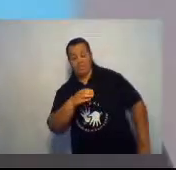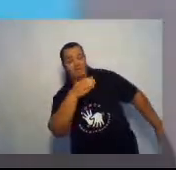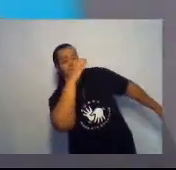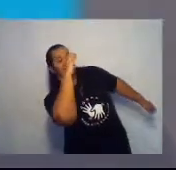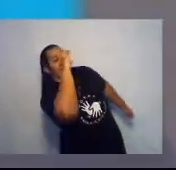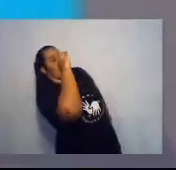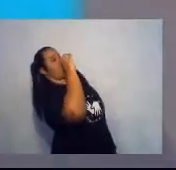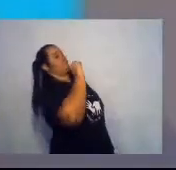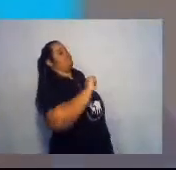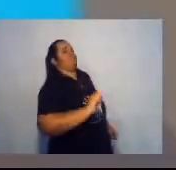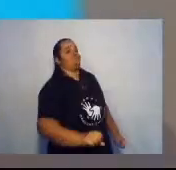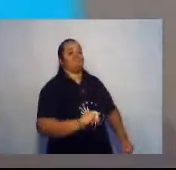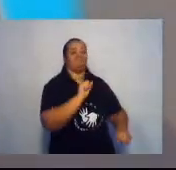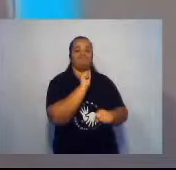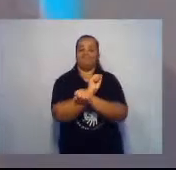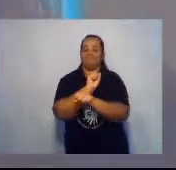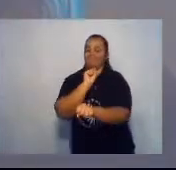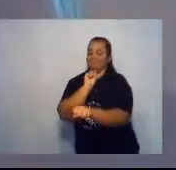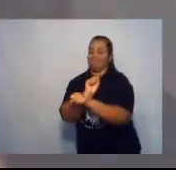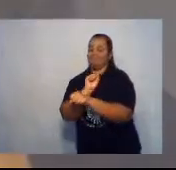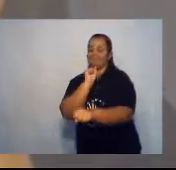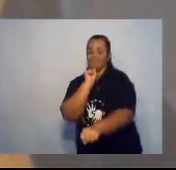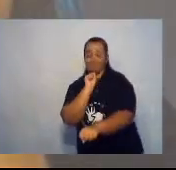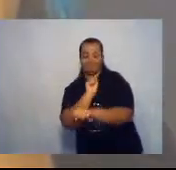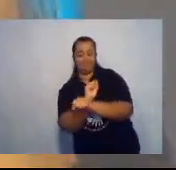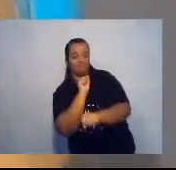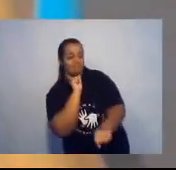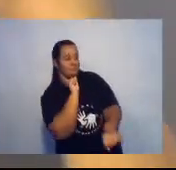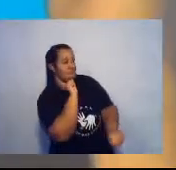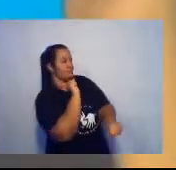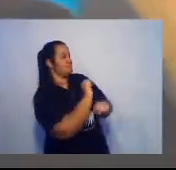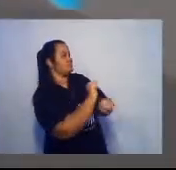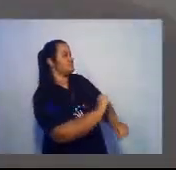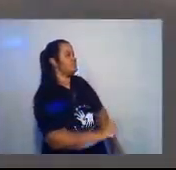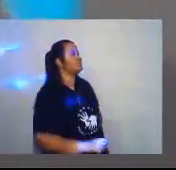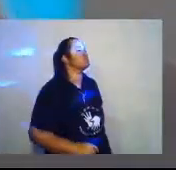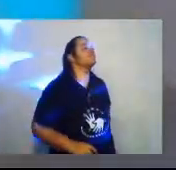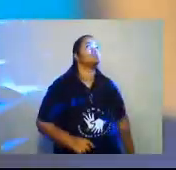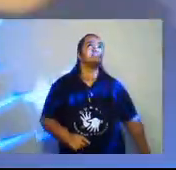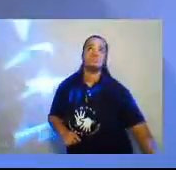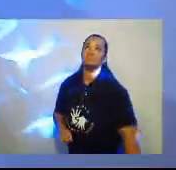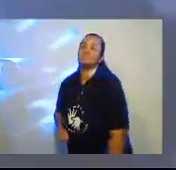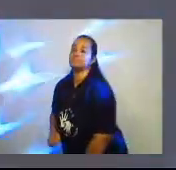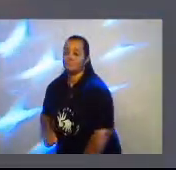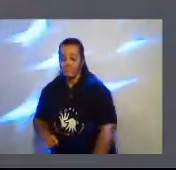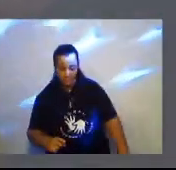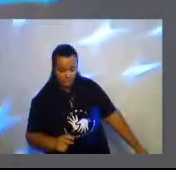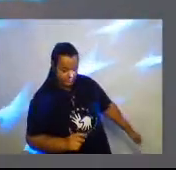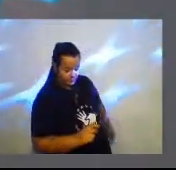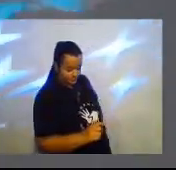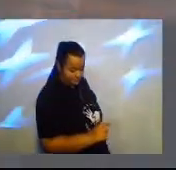Seu corpo já tá cheio aqui pra te acudir.